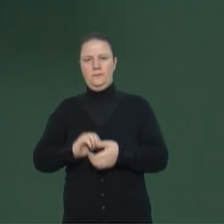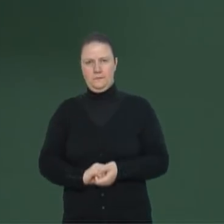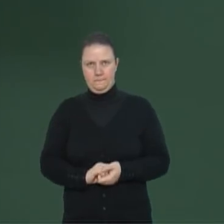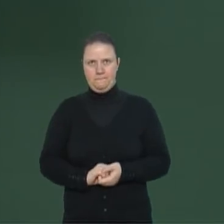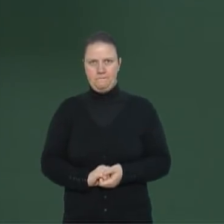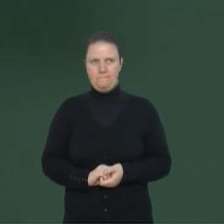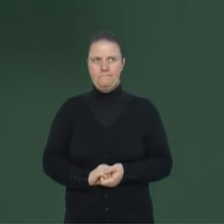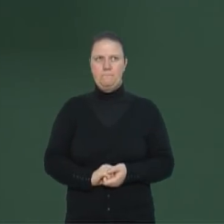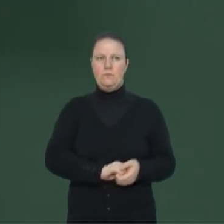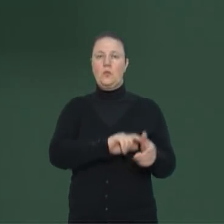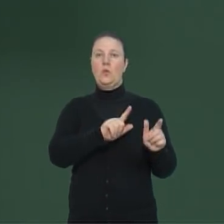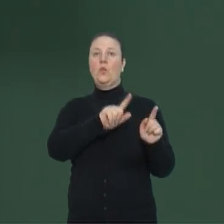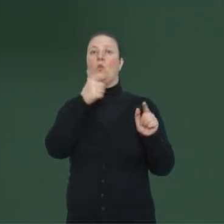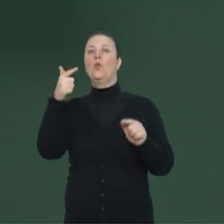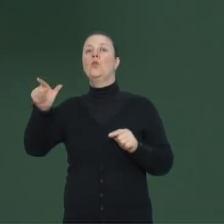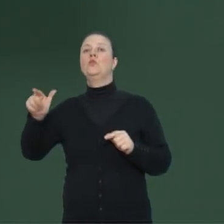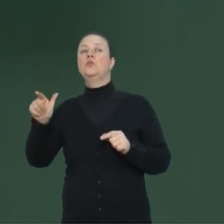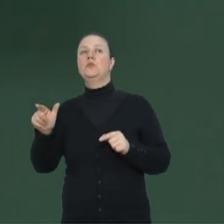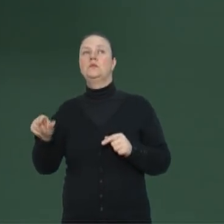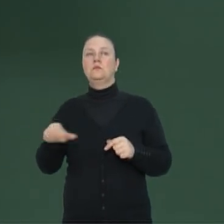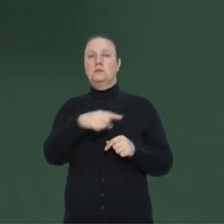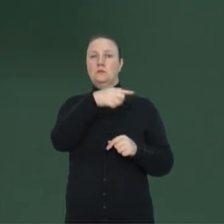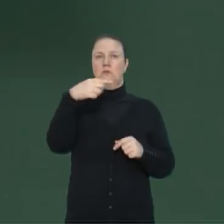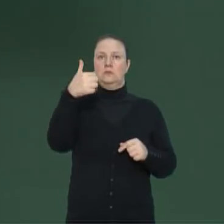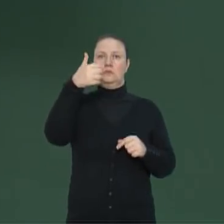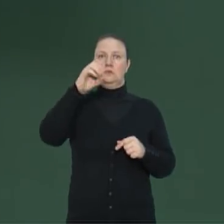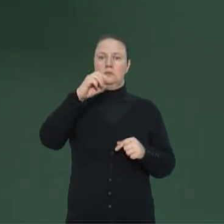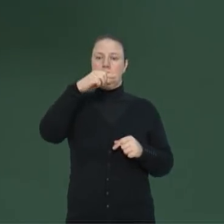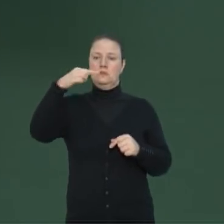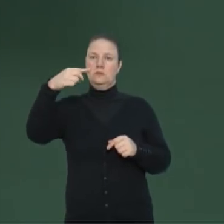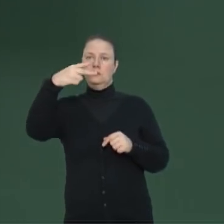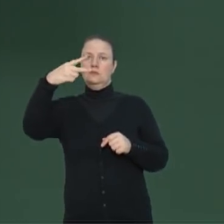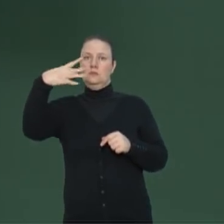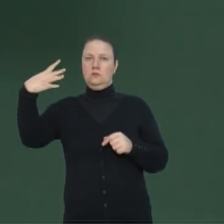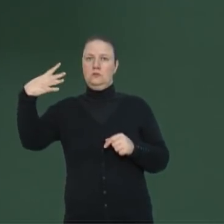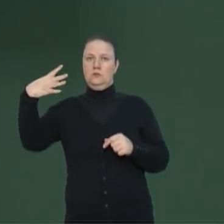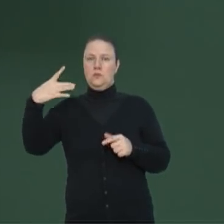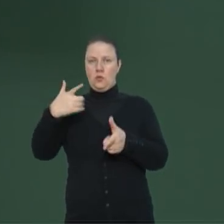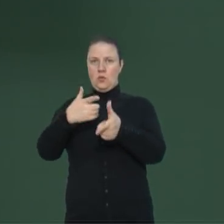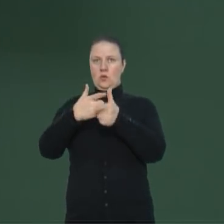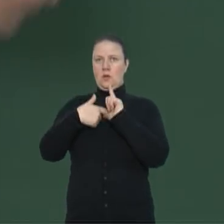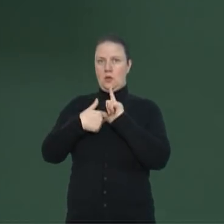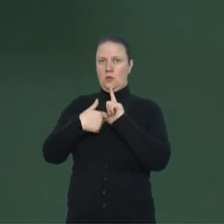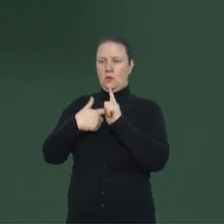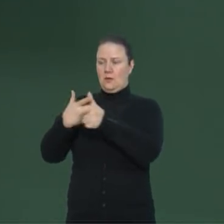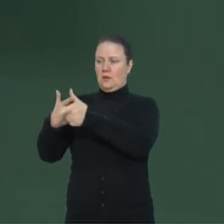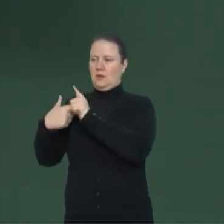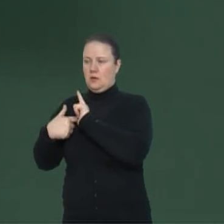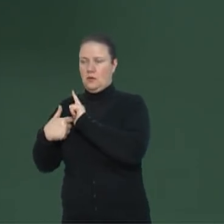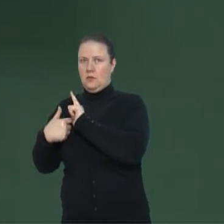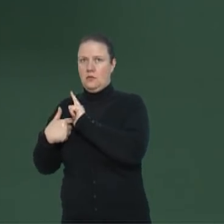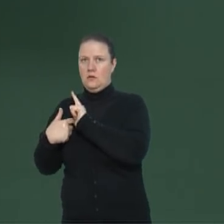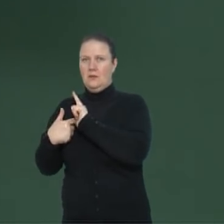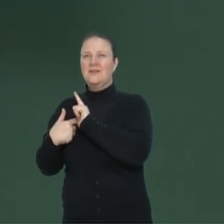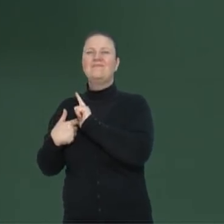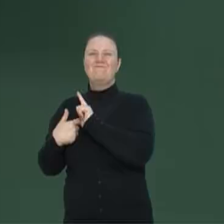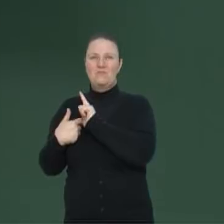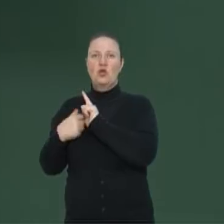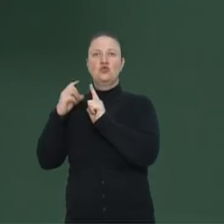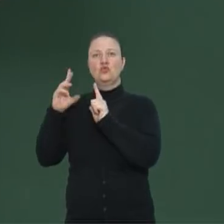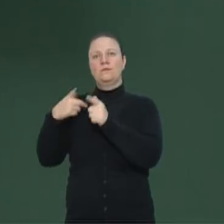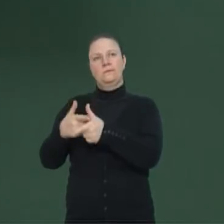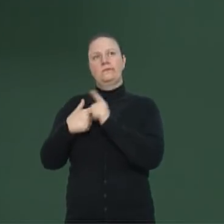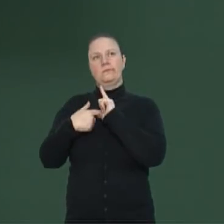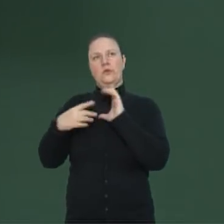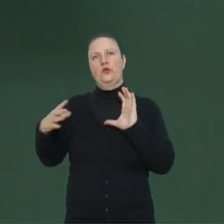caso, ó, menos 10 menos 24. Opa, menos 10 menos 24, se é menos eu devo. Então eu devo 10 e devo 24. Se eu estou devendo, só devendo, qual